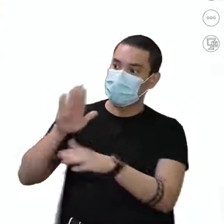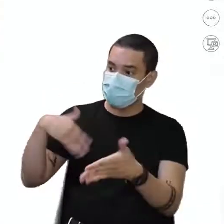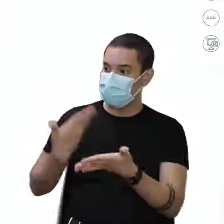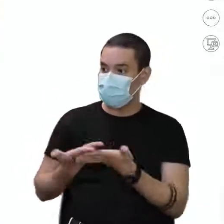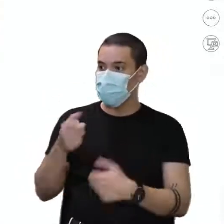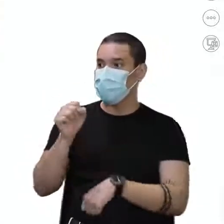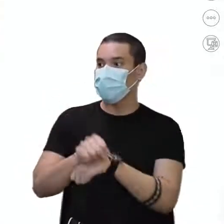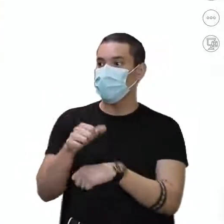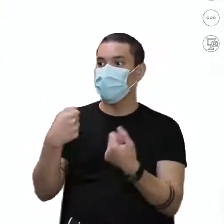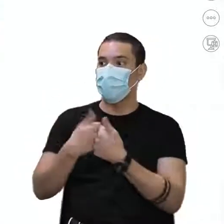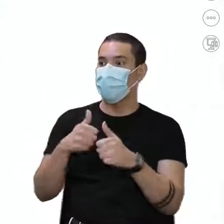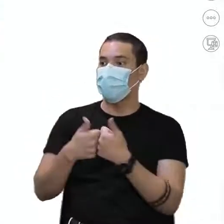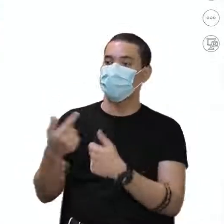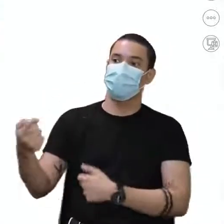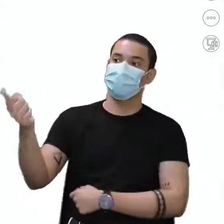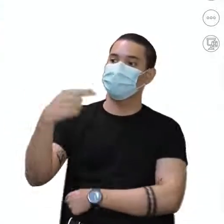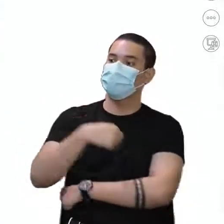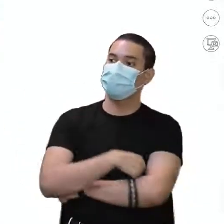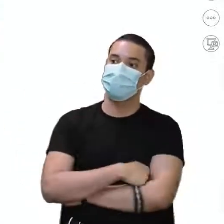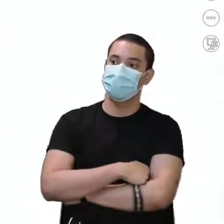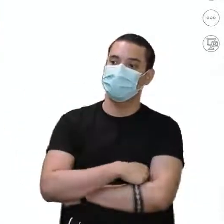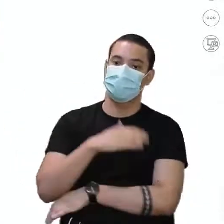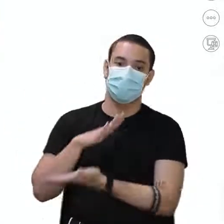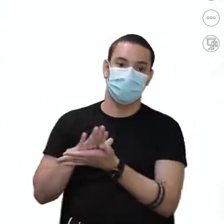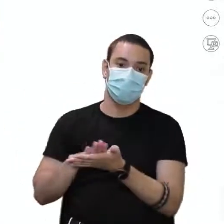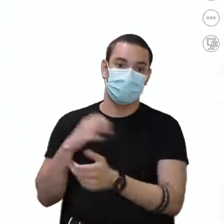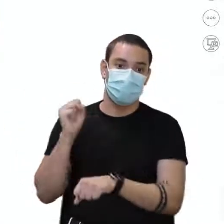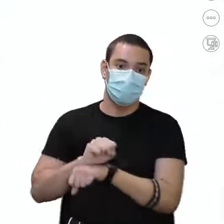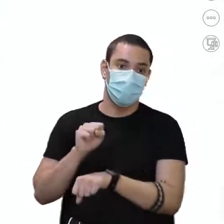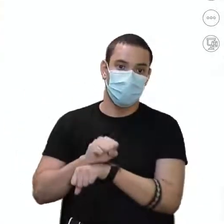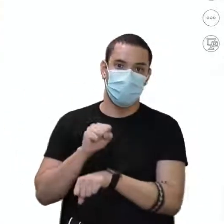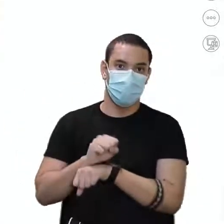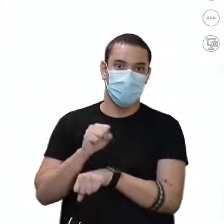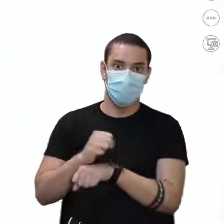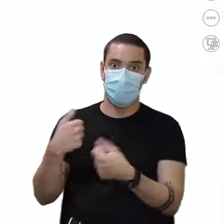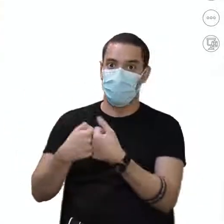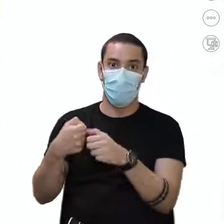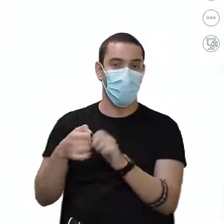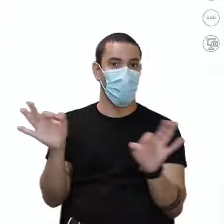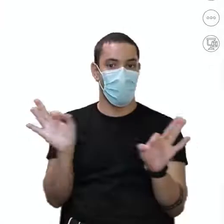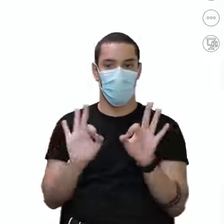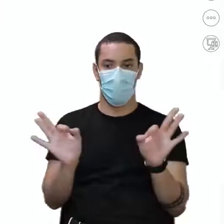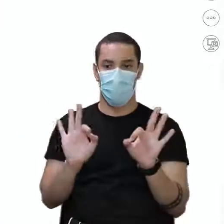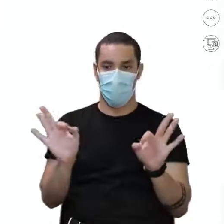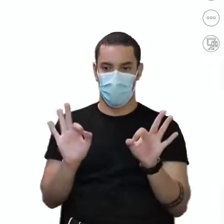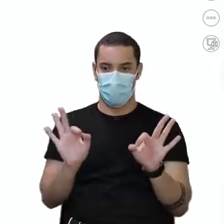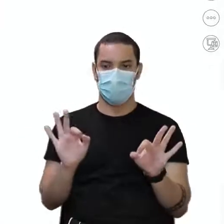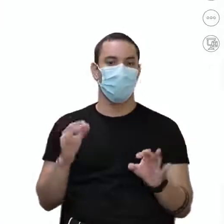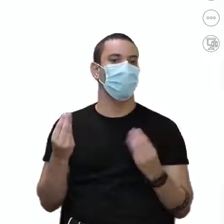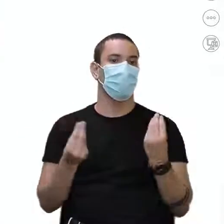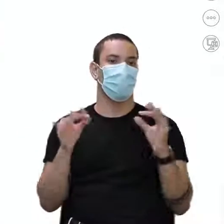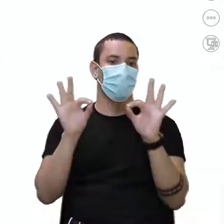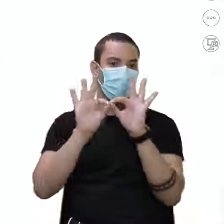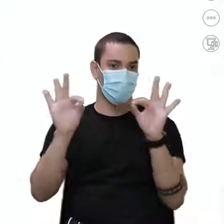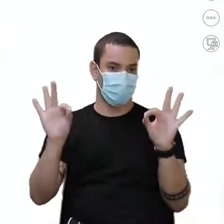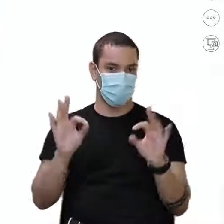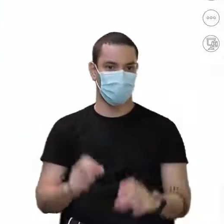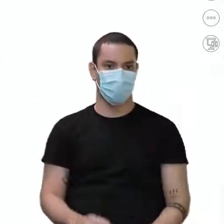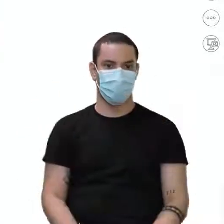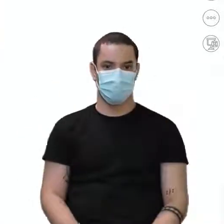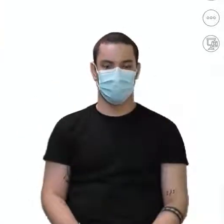esperando o ônibus. É uma situação que aconteceu lá atrás e ainda é verdade agora. Continuo esperando. E aí? Como é que vai ficar aqui a